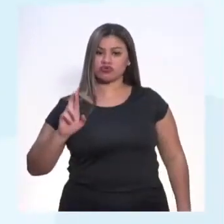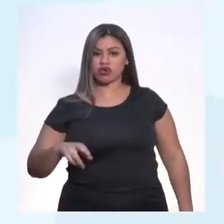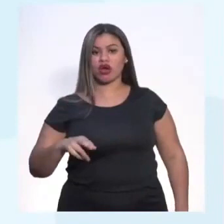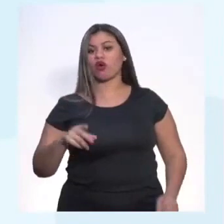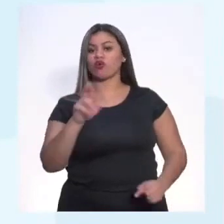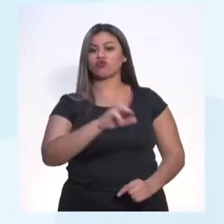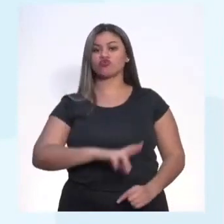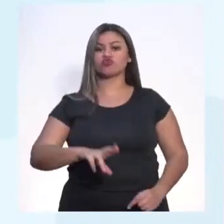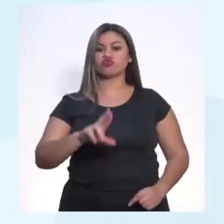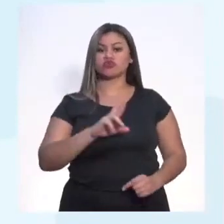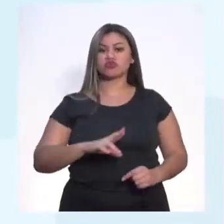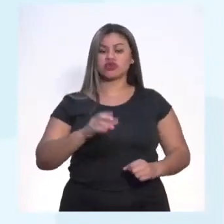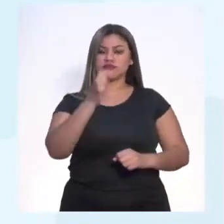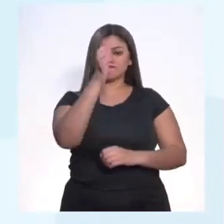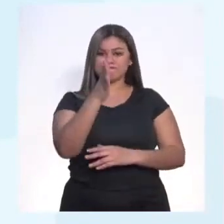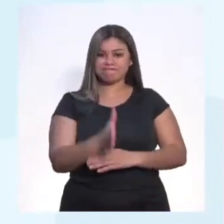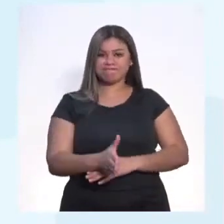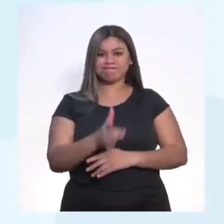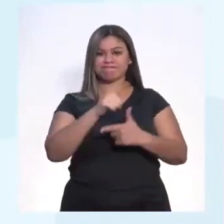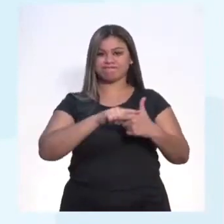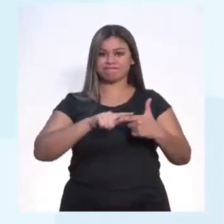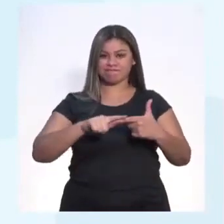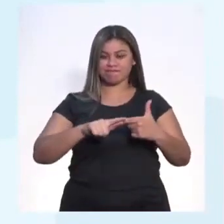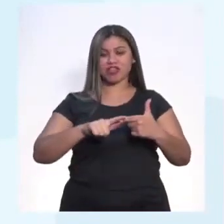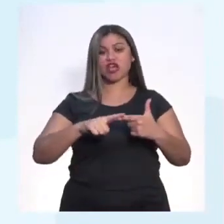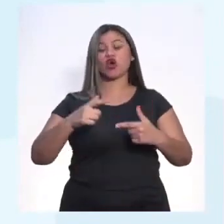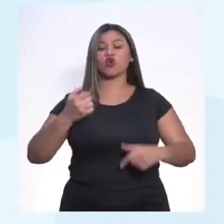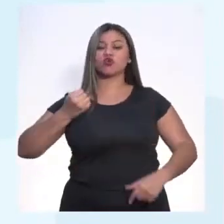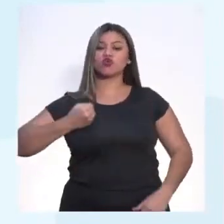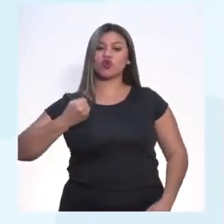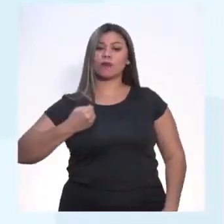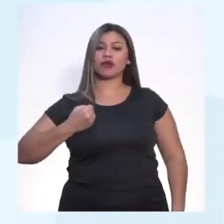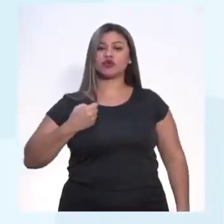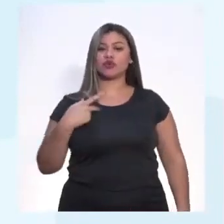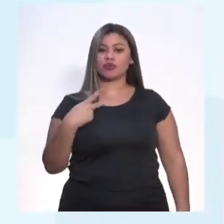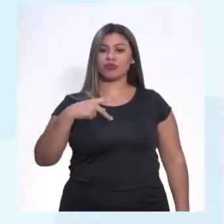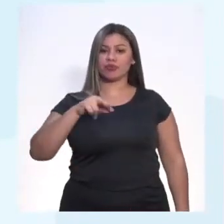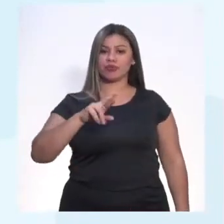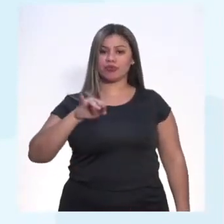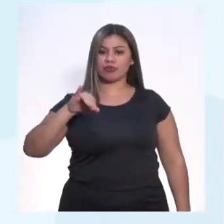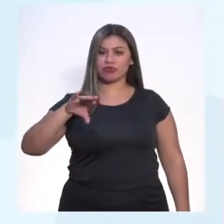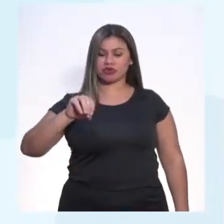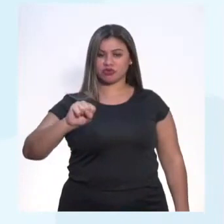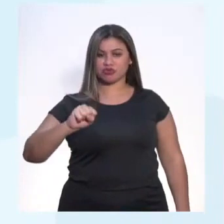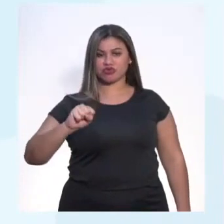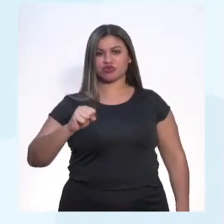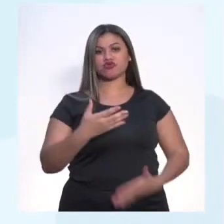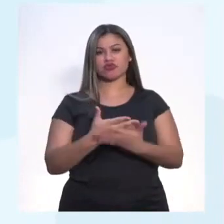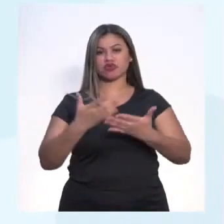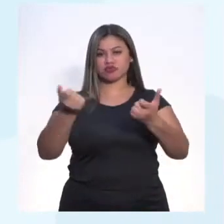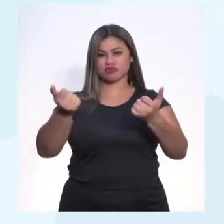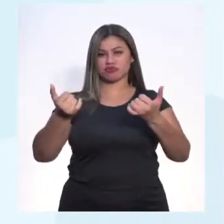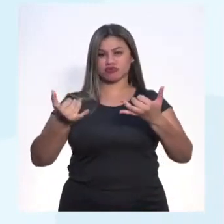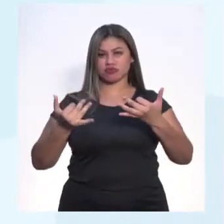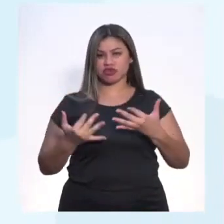a decomposição em fatores primos. E aí eu quero que você me diga, tem algum aí que